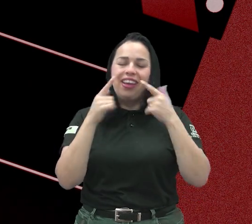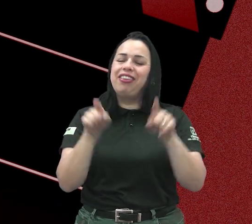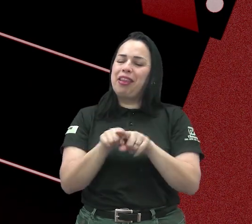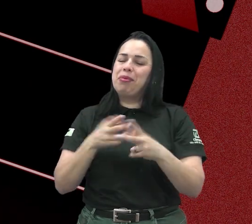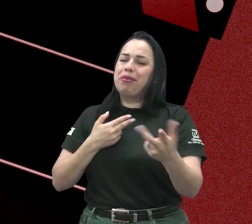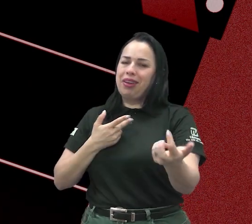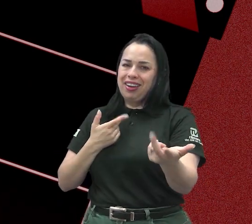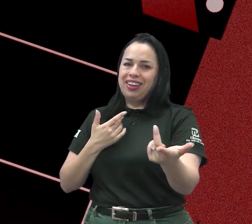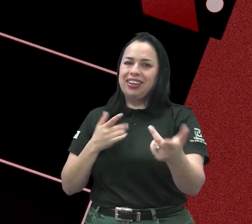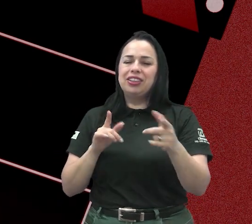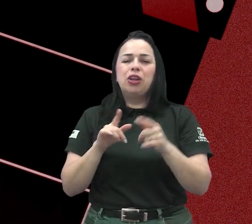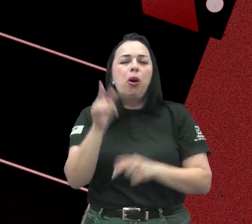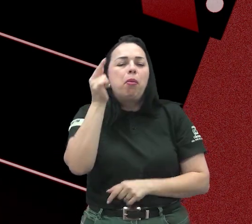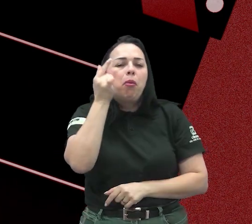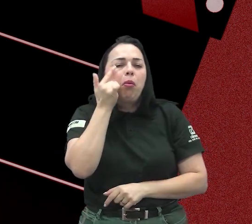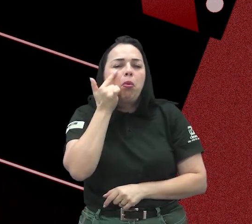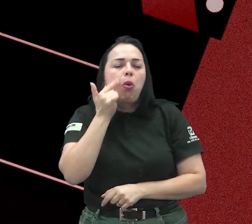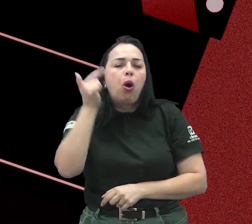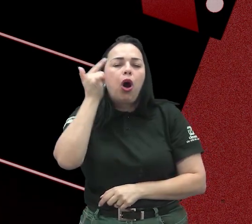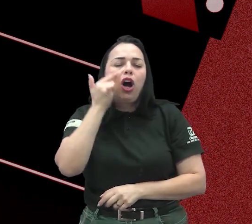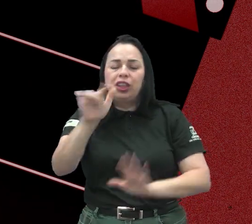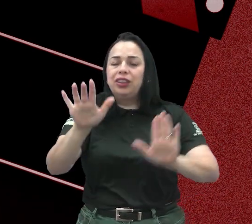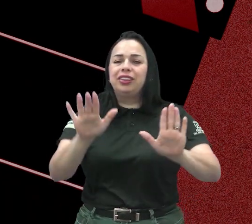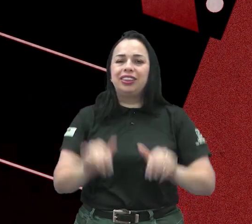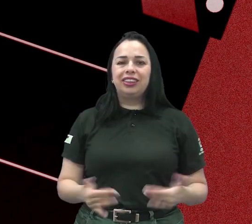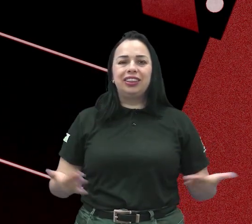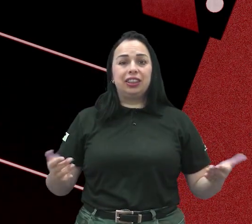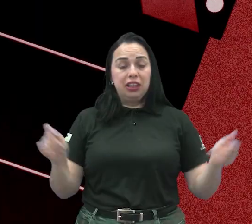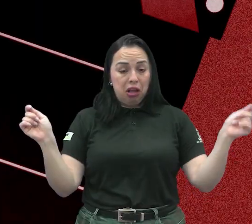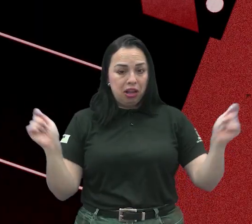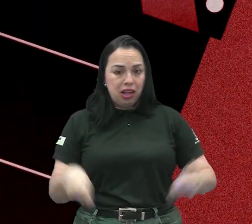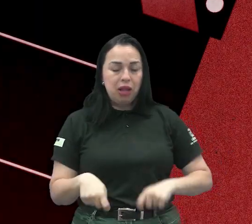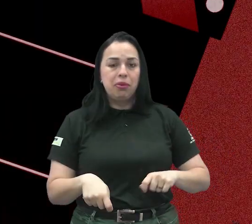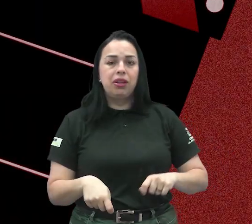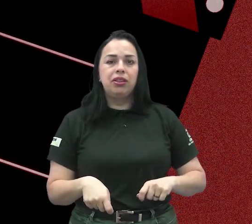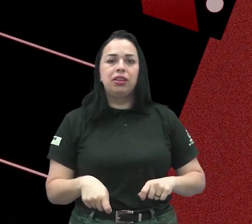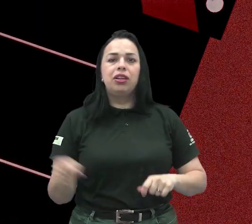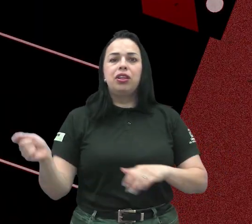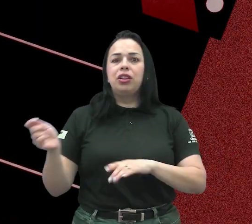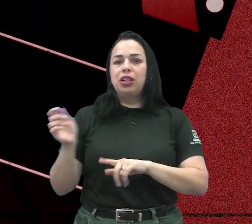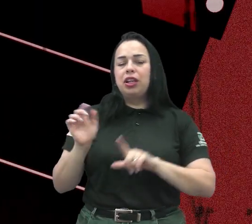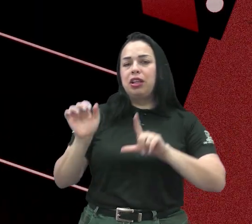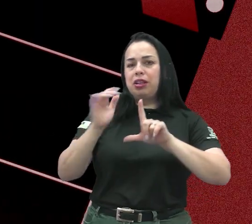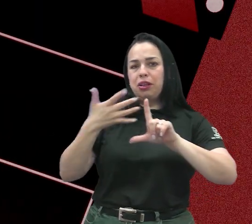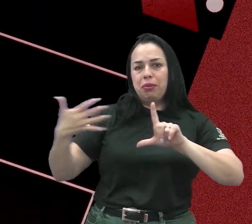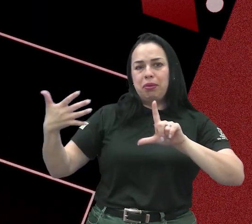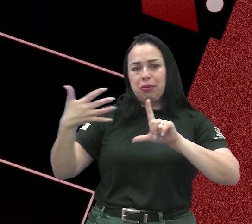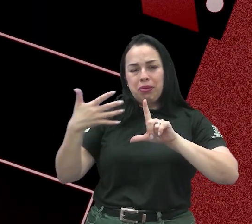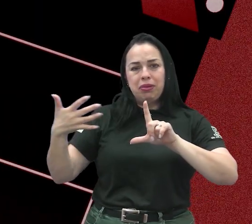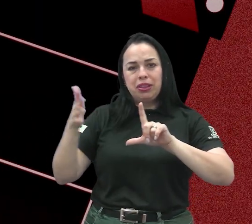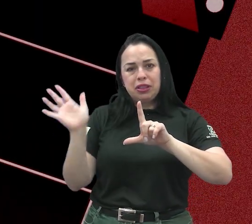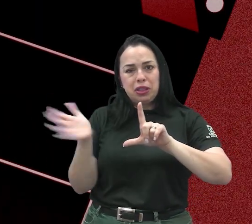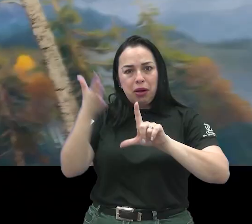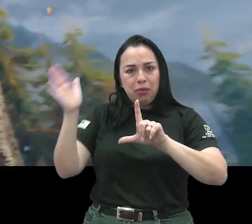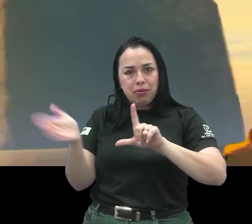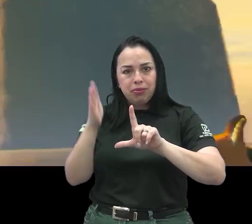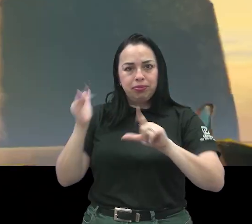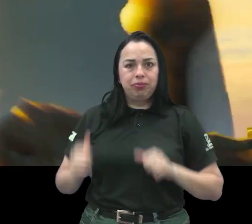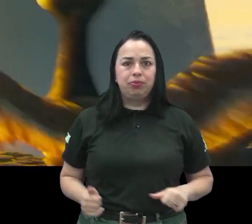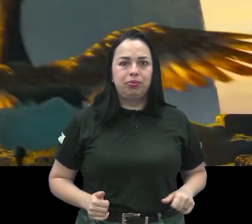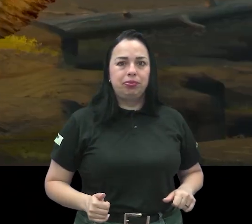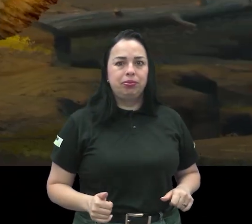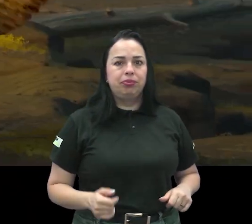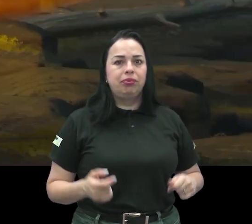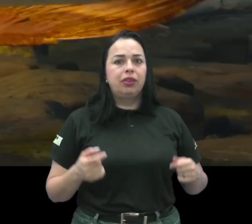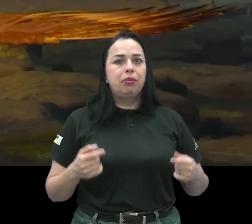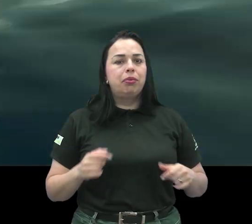seja um pouquinho só com esse filme. E é possível encontrar esse filme em diversas plataformas de streaming. Ele tem que